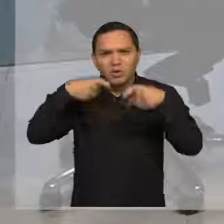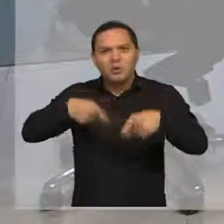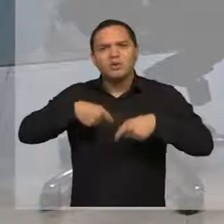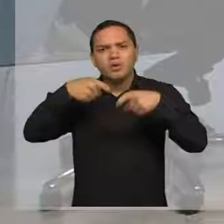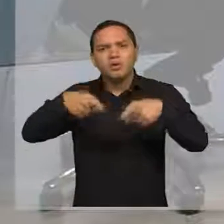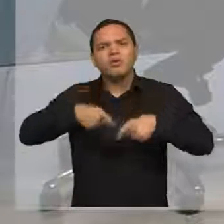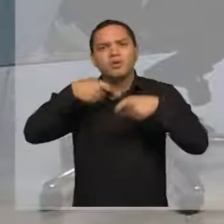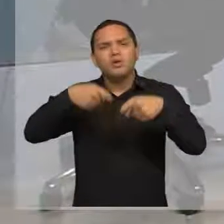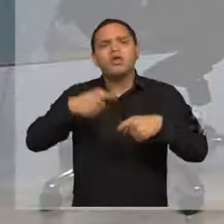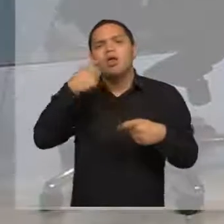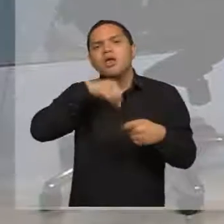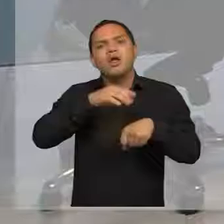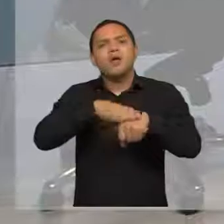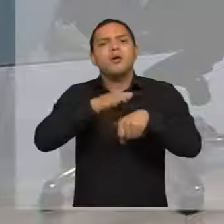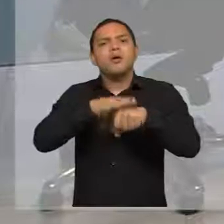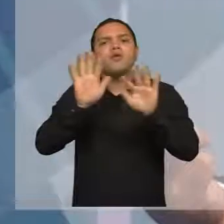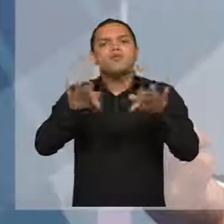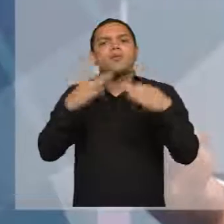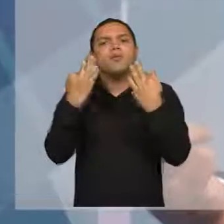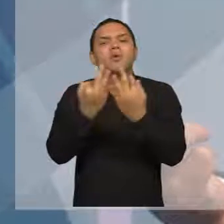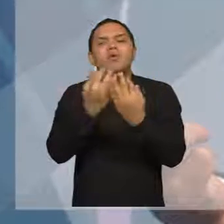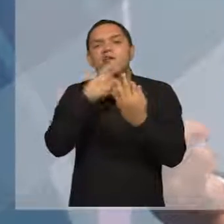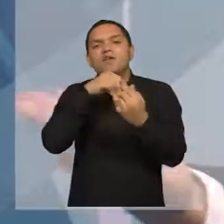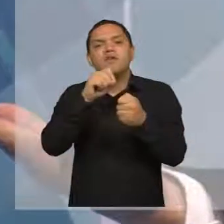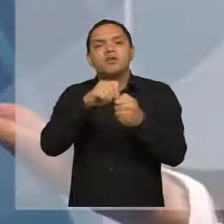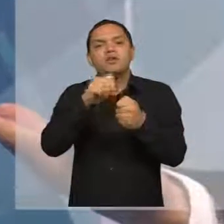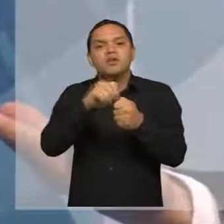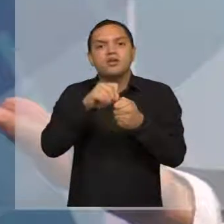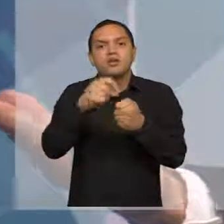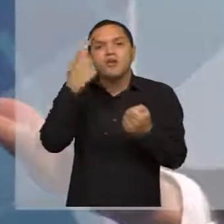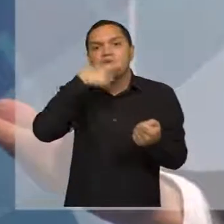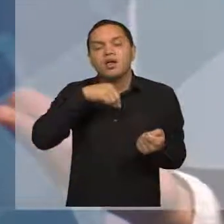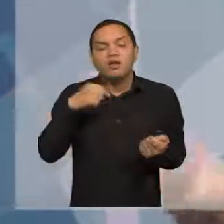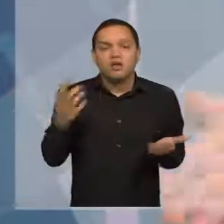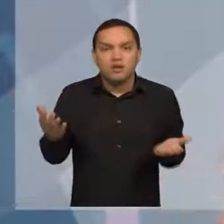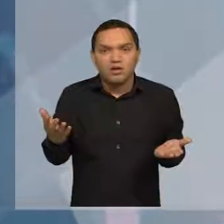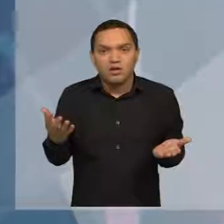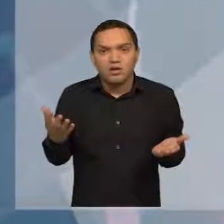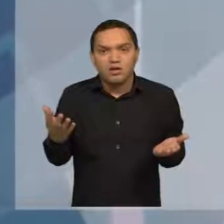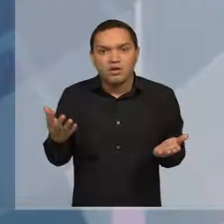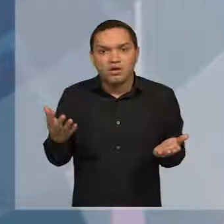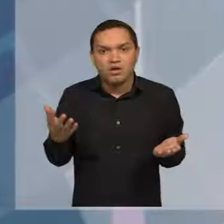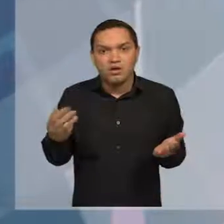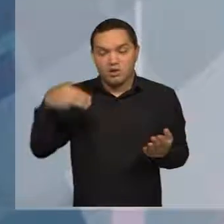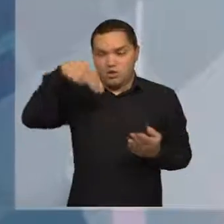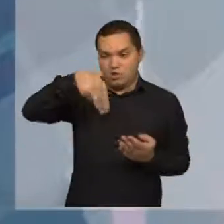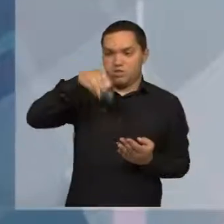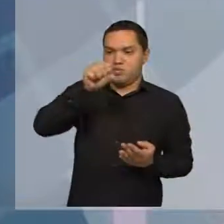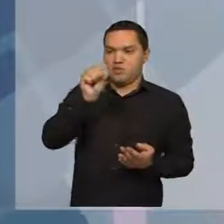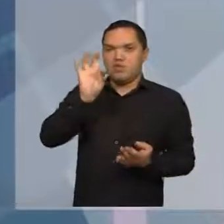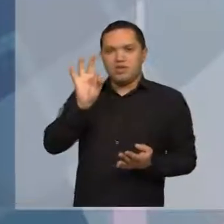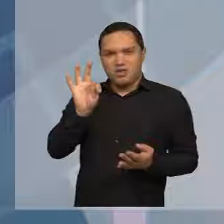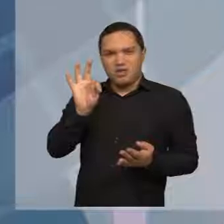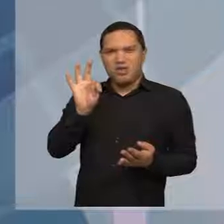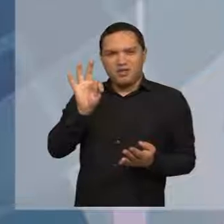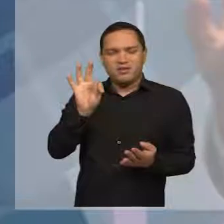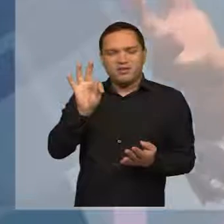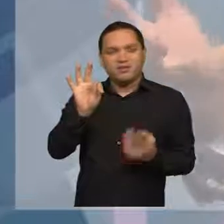Quem faz agricultura familiar hoje no Brasil? Sim. Quem é? É o MST.